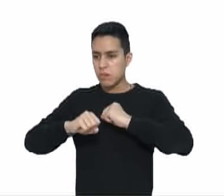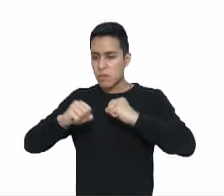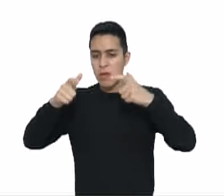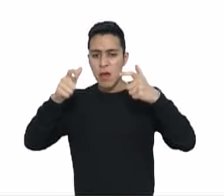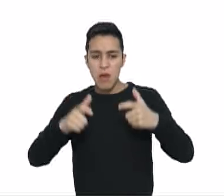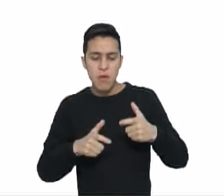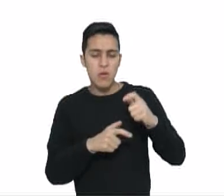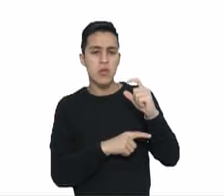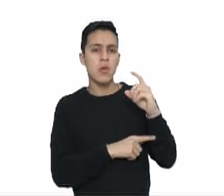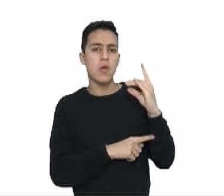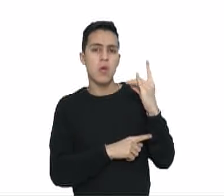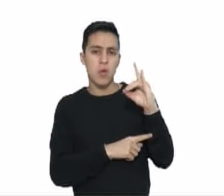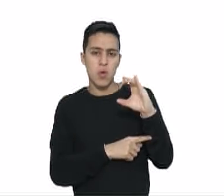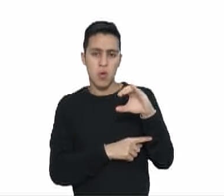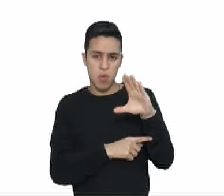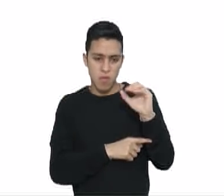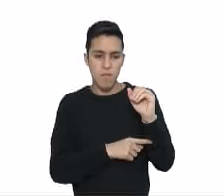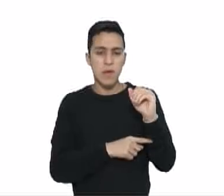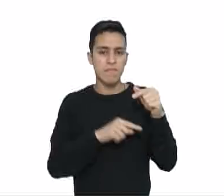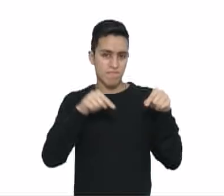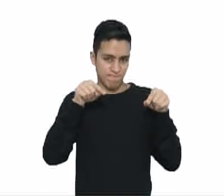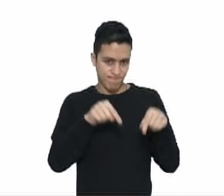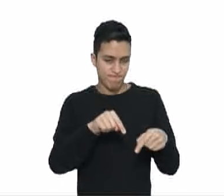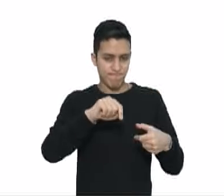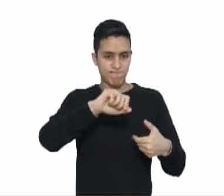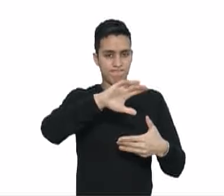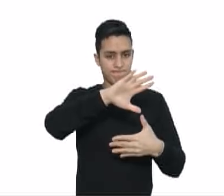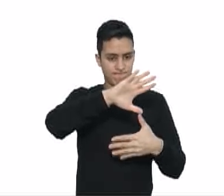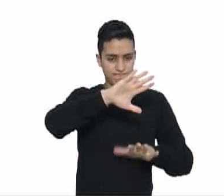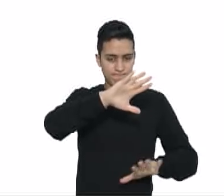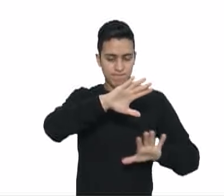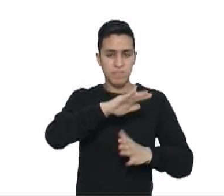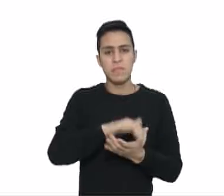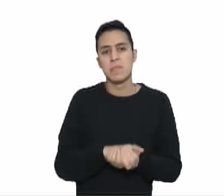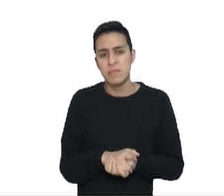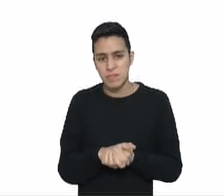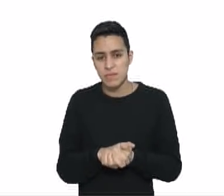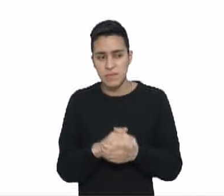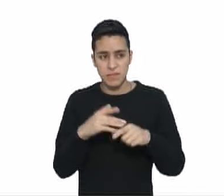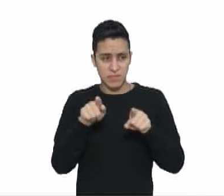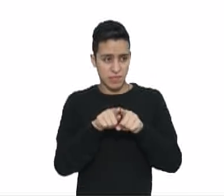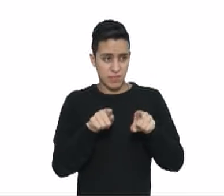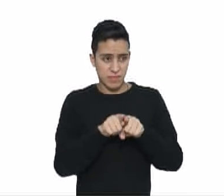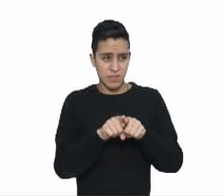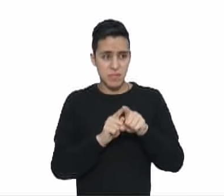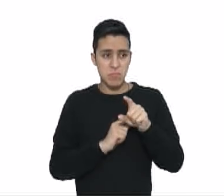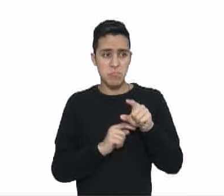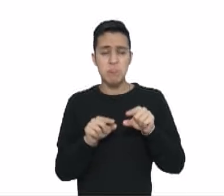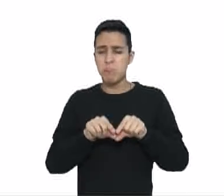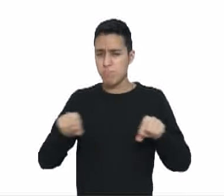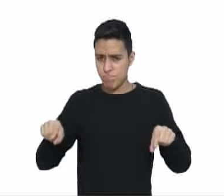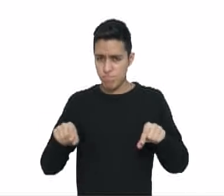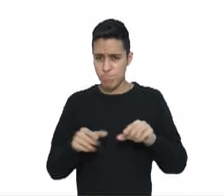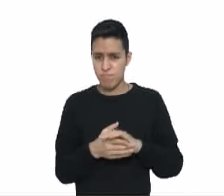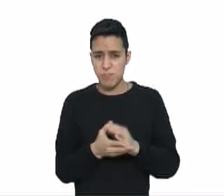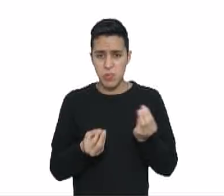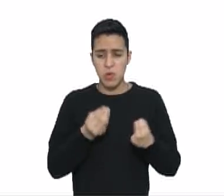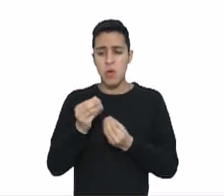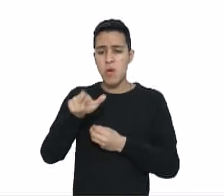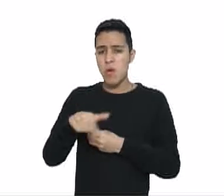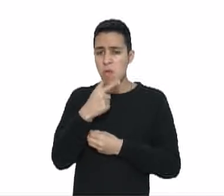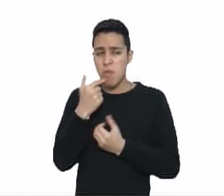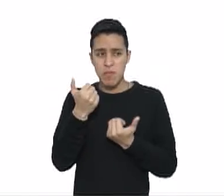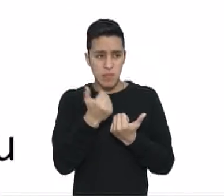Cuba, aqui no continente americano. E por último, Khrushchev só assumiu o governo da União Soviética com a morte de Stalin em 1953 e isso